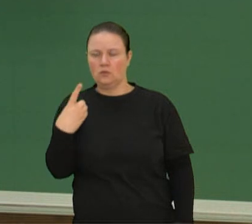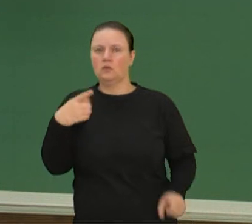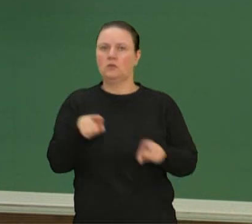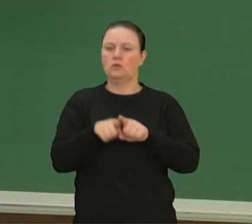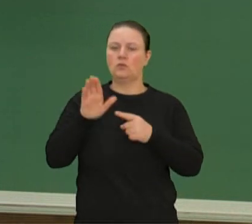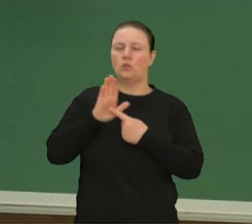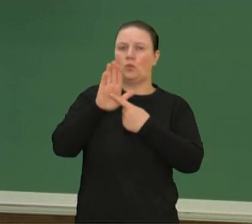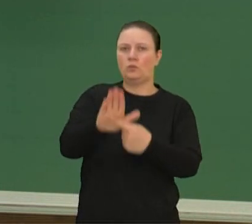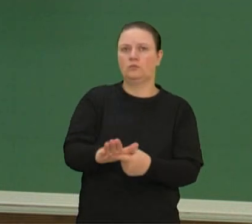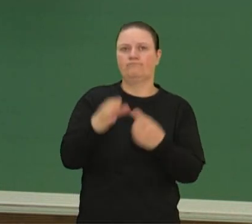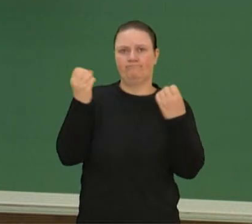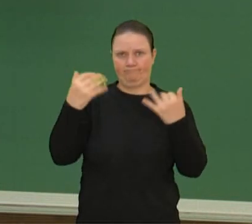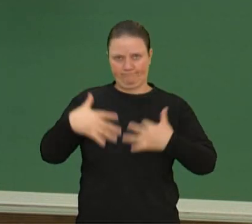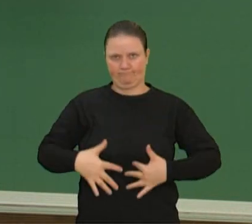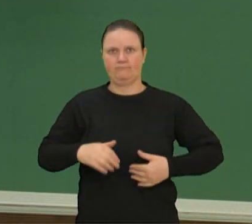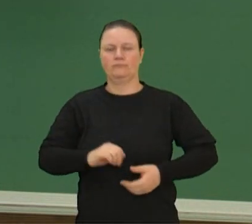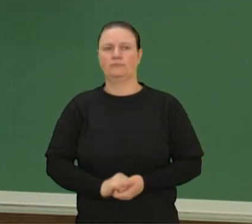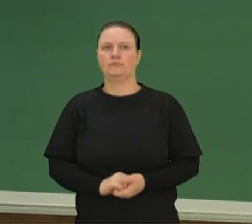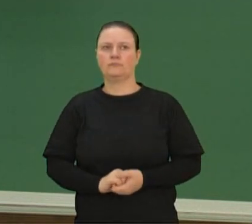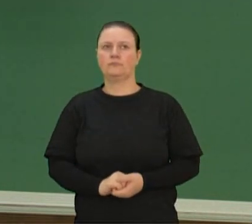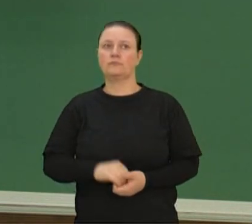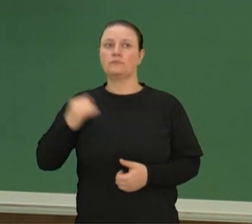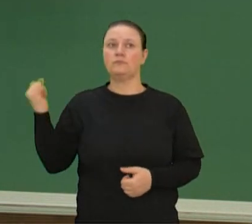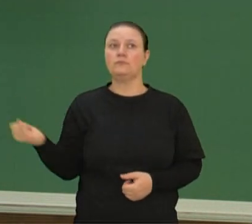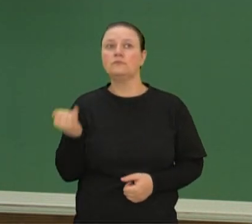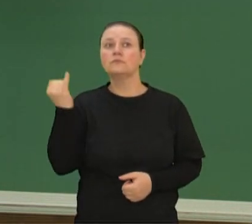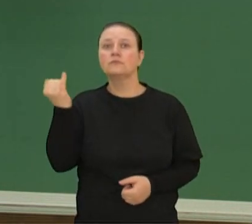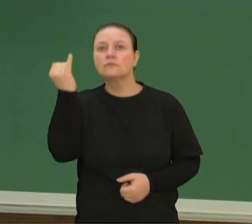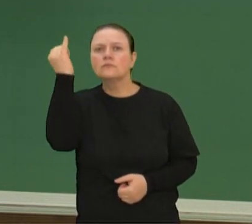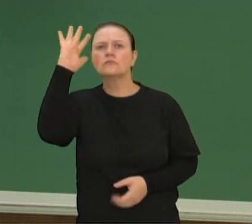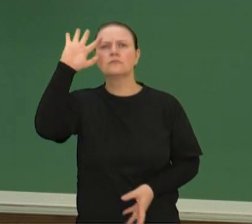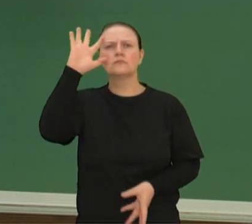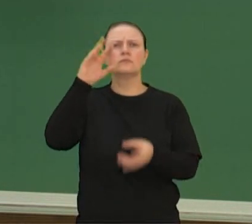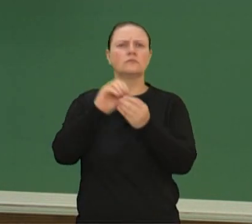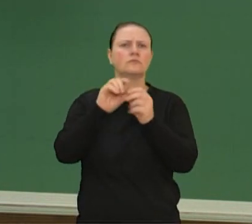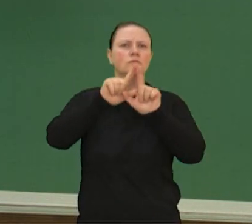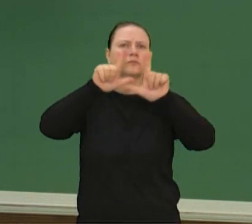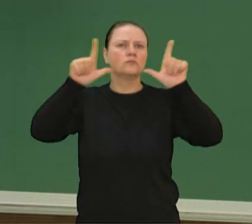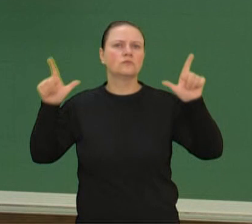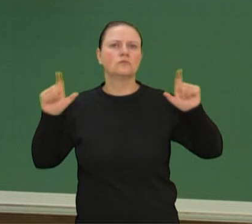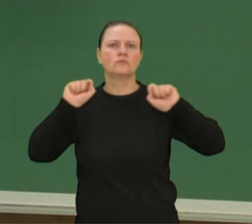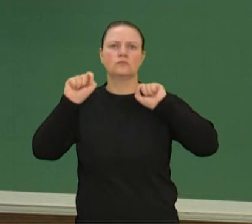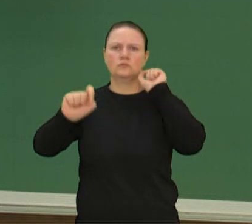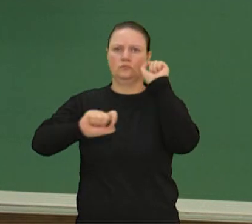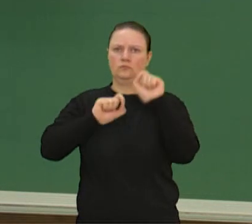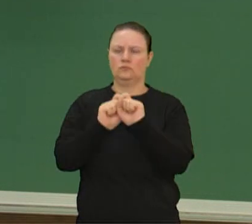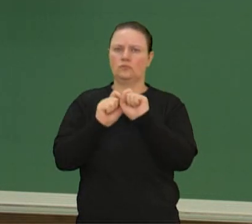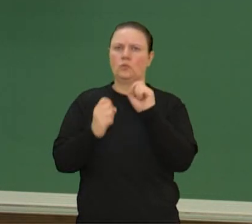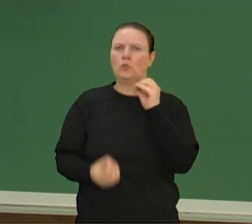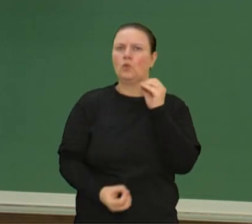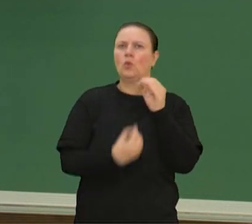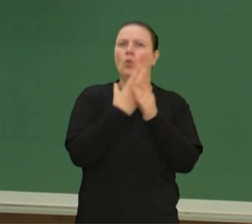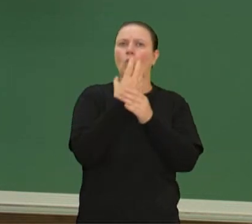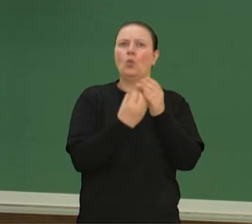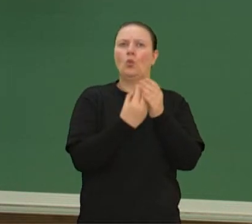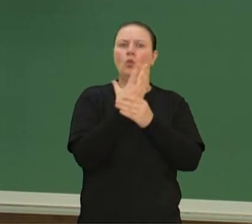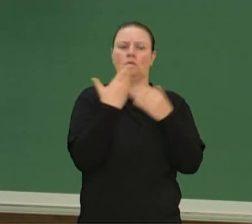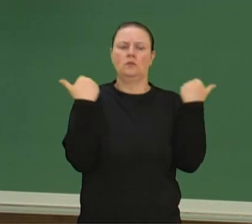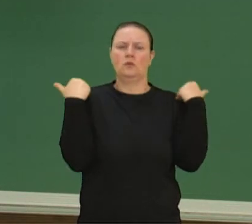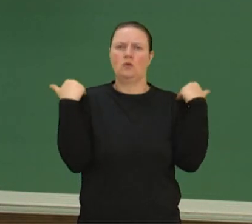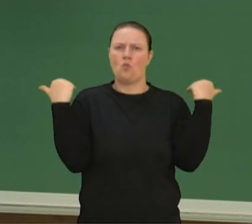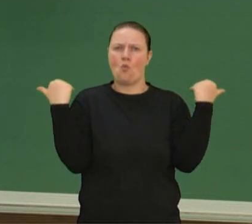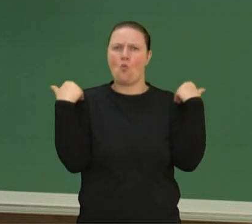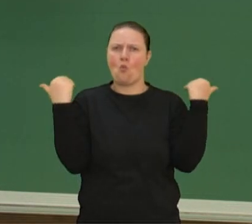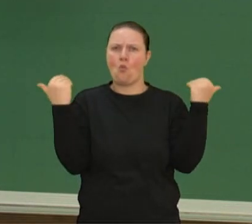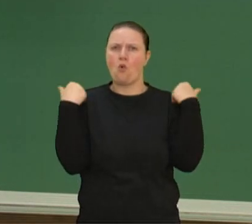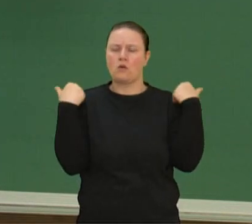essa consideração. E aí é importante entender esses elementos, porque eles originaram a ginástica de condicionamento